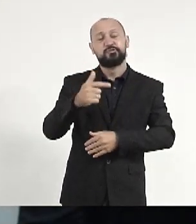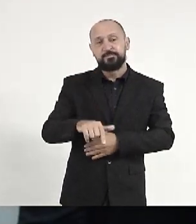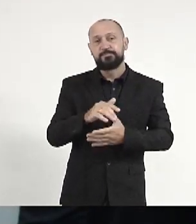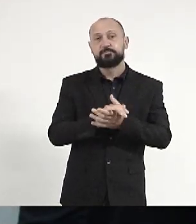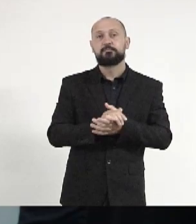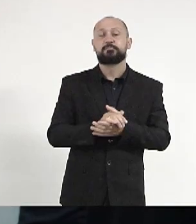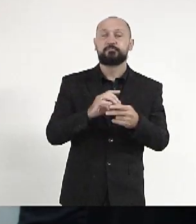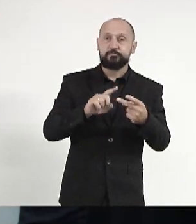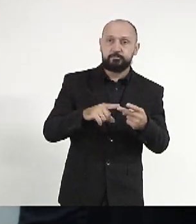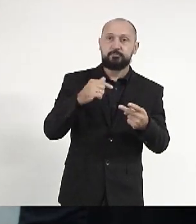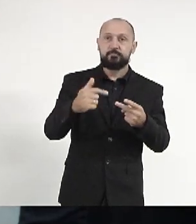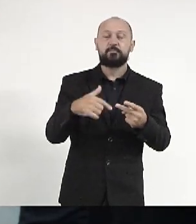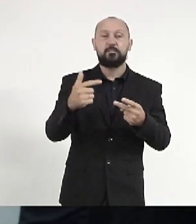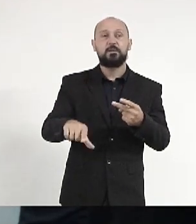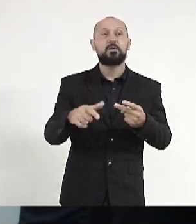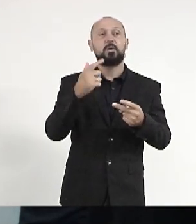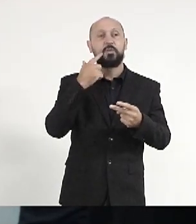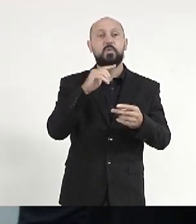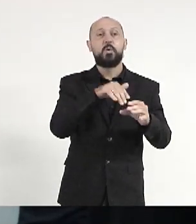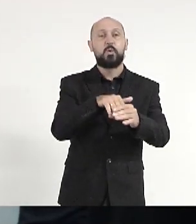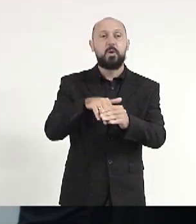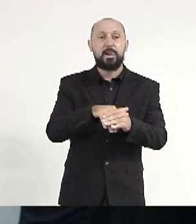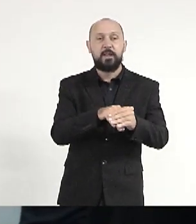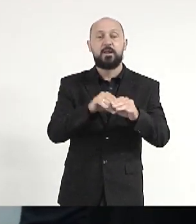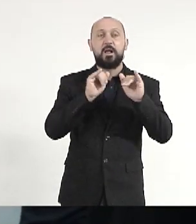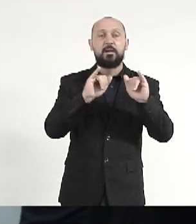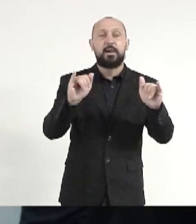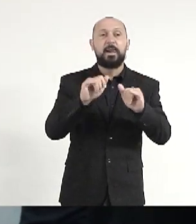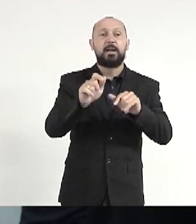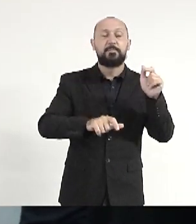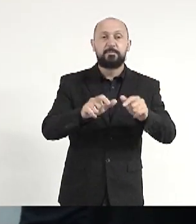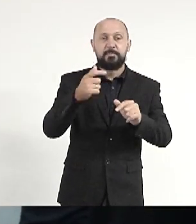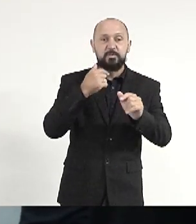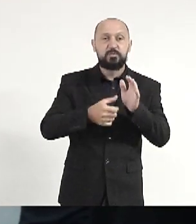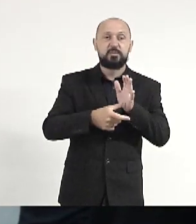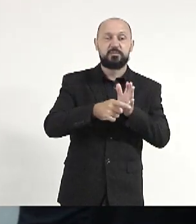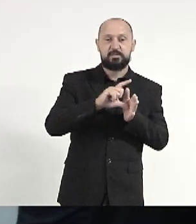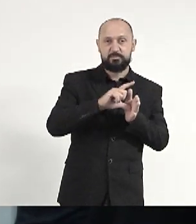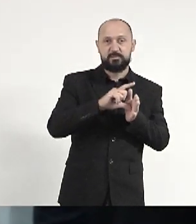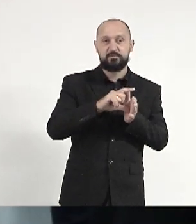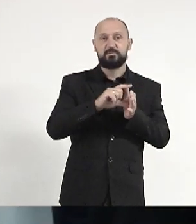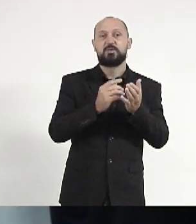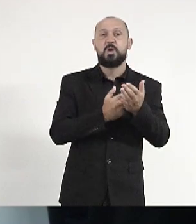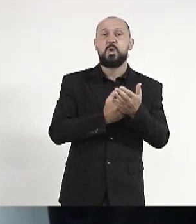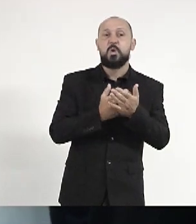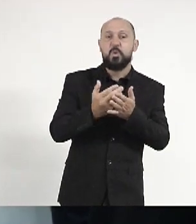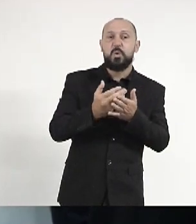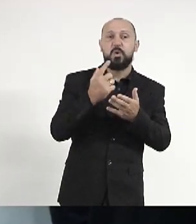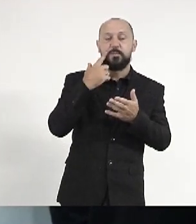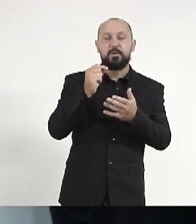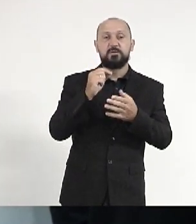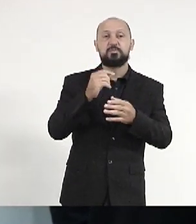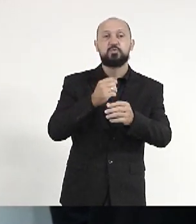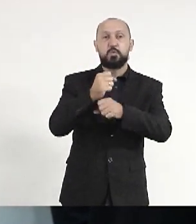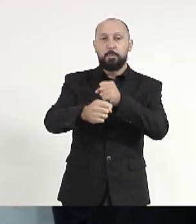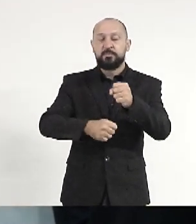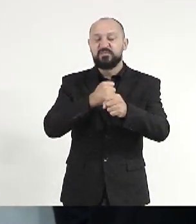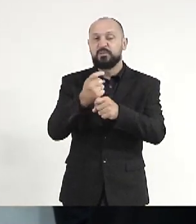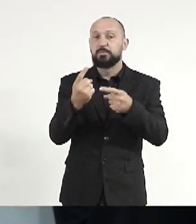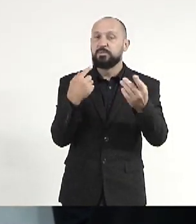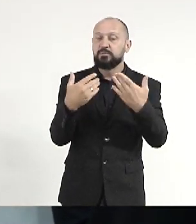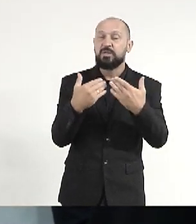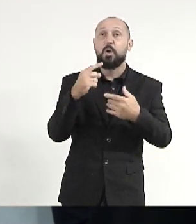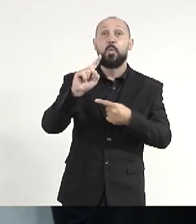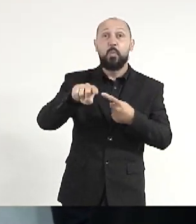uma em cima da outra. Você sai de uma campanha dentro da outra, porque as pessoas estão antecipando, vira um ano, já começa a discutir a